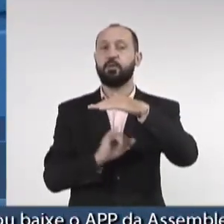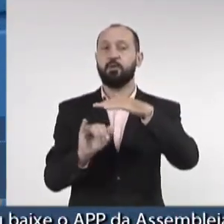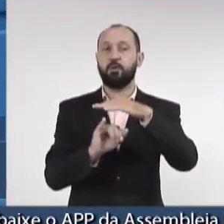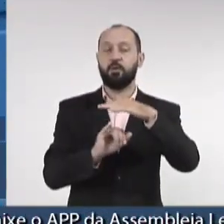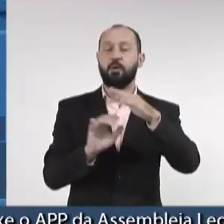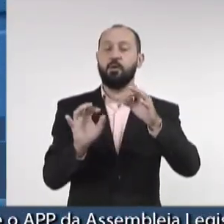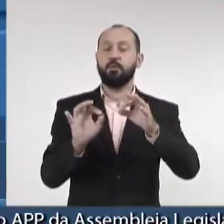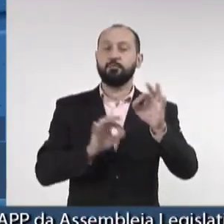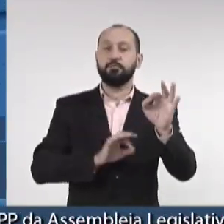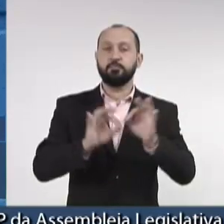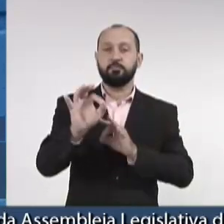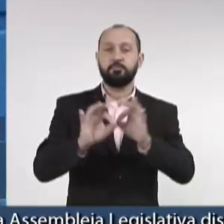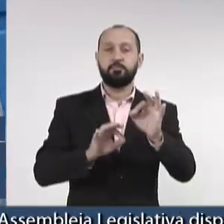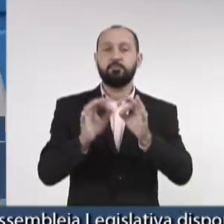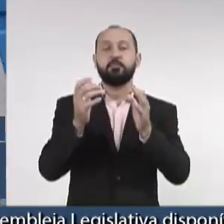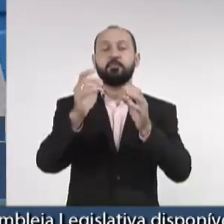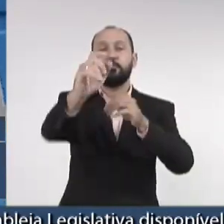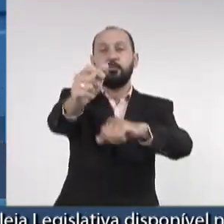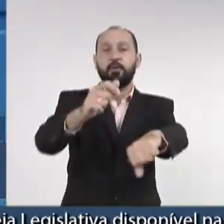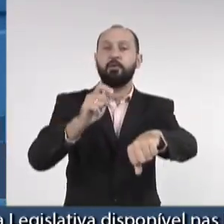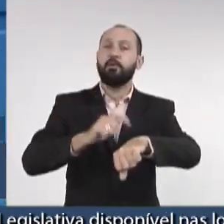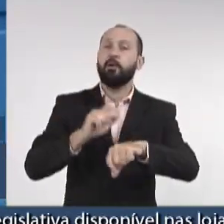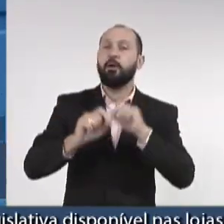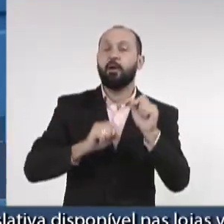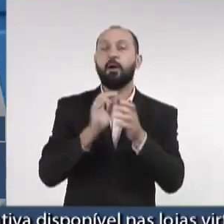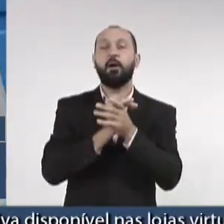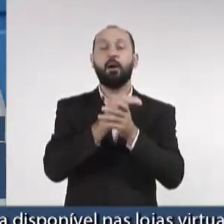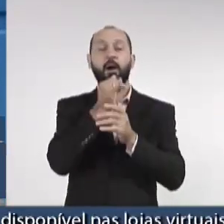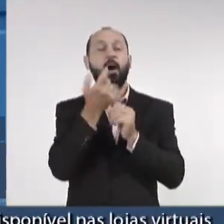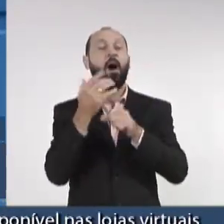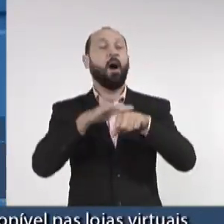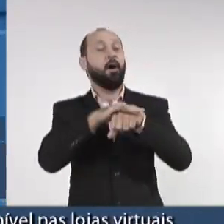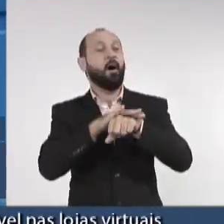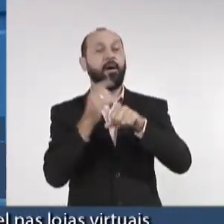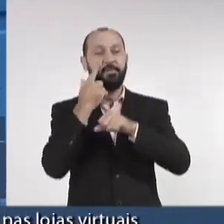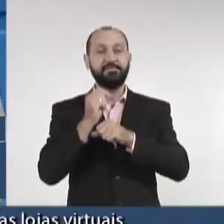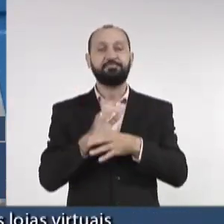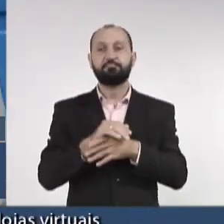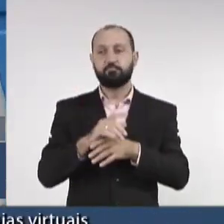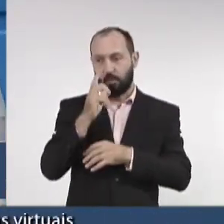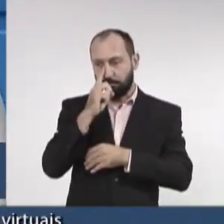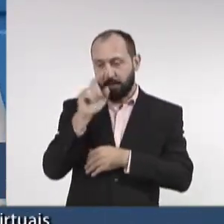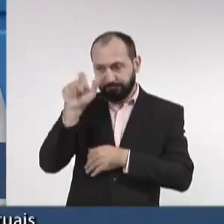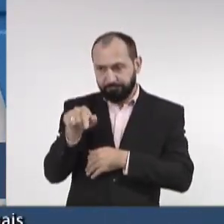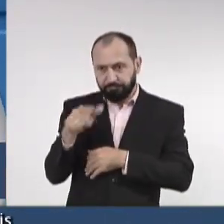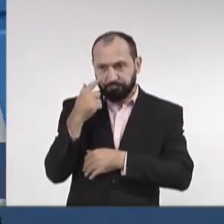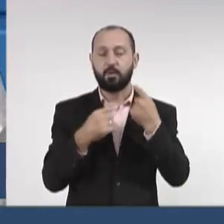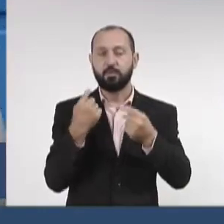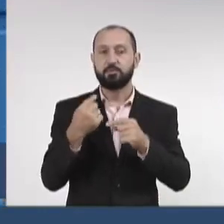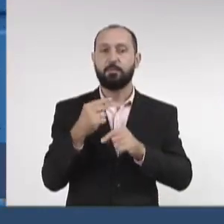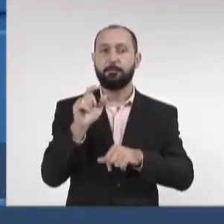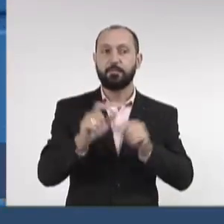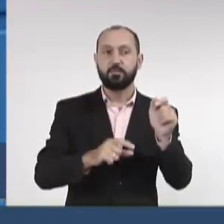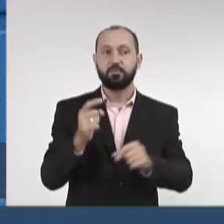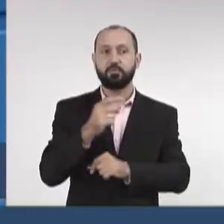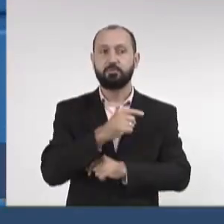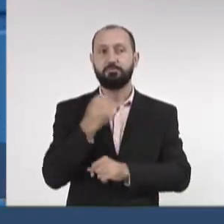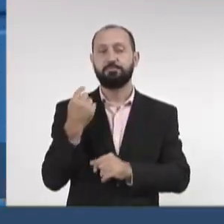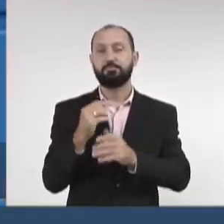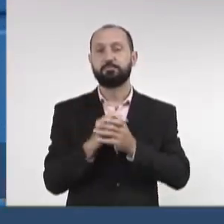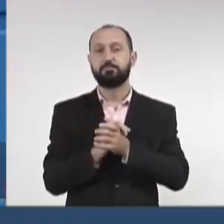nós, como presidente da Frente Parlamentar de Defesa do Direito de Propriedade, junto com o deputado Márcio